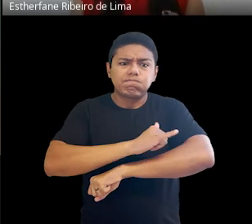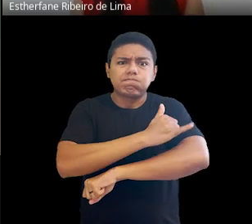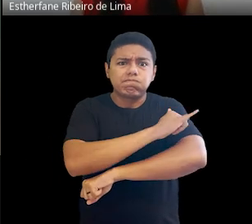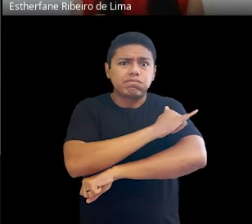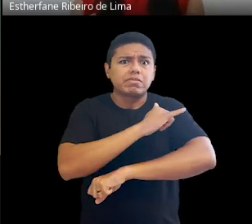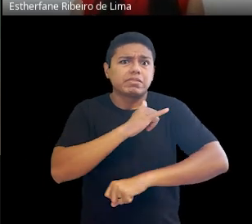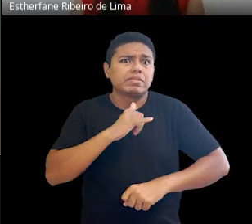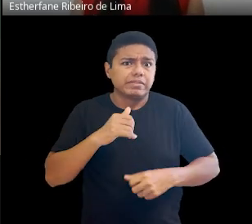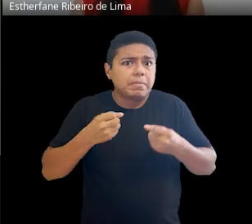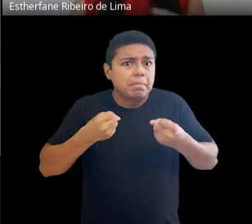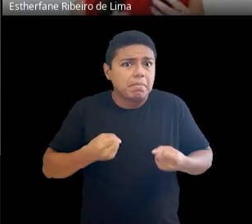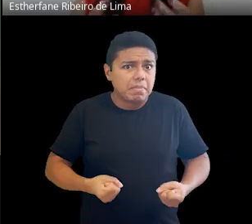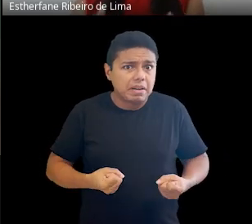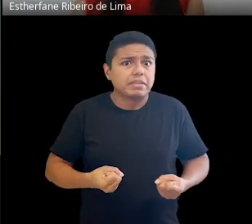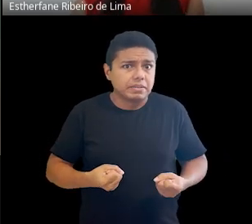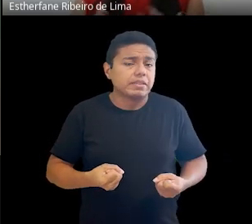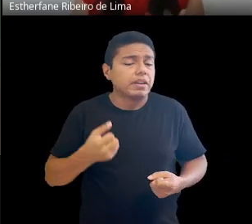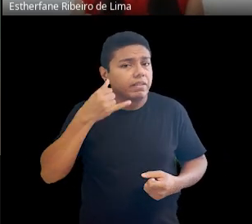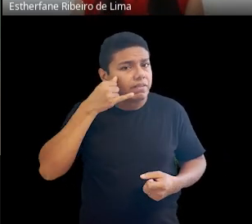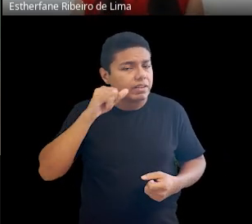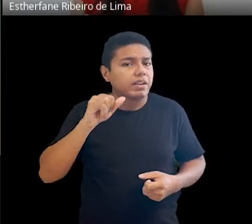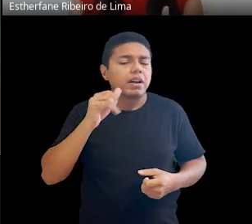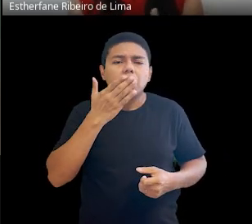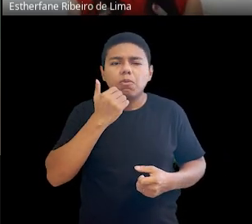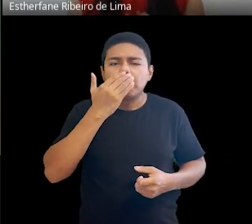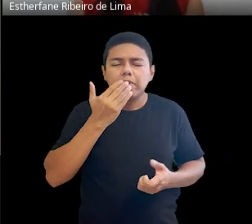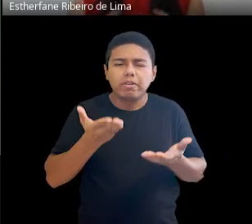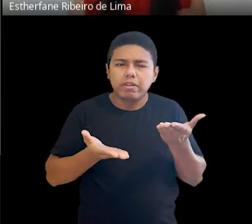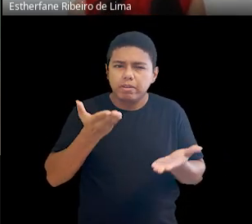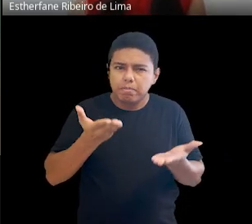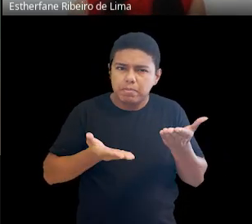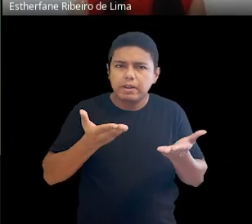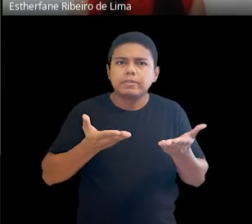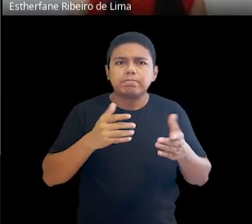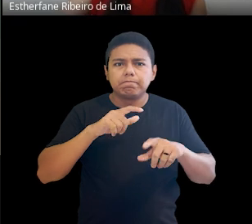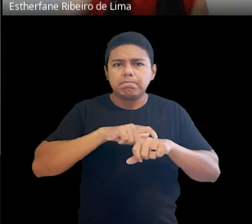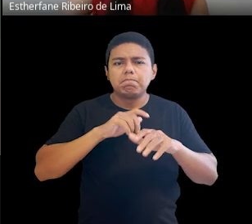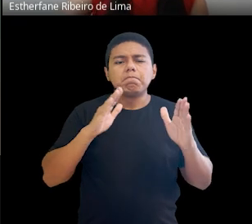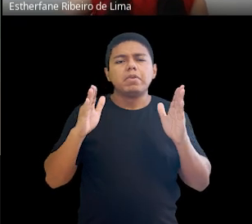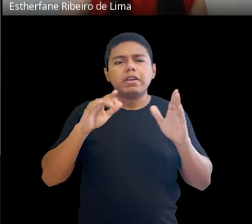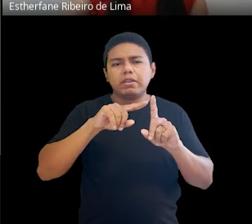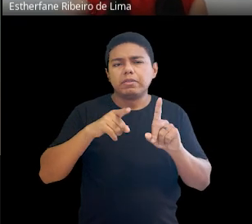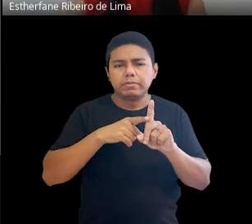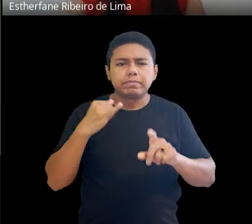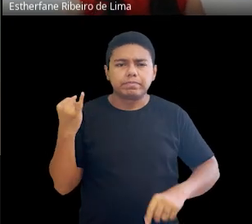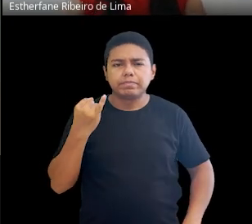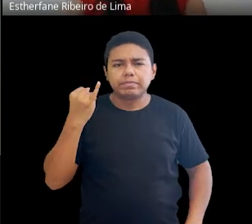período. Não é comer de tudo, mas ter uma alimentação mais equilibrada e adequada durante aquele período gestacional.